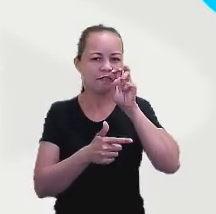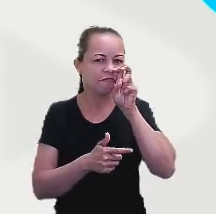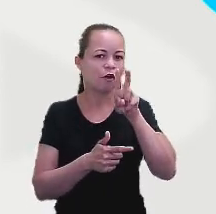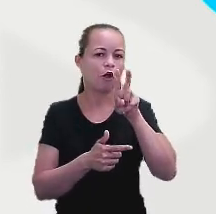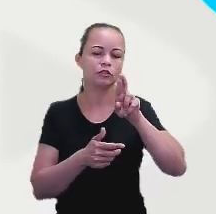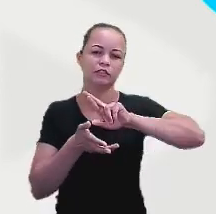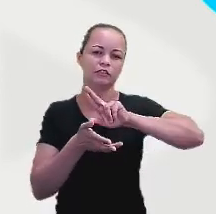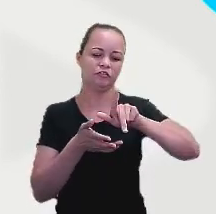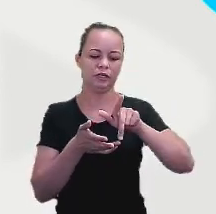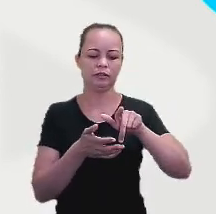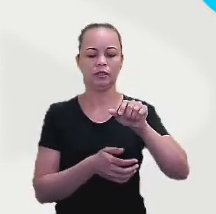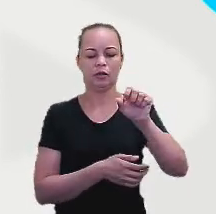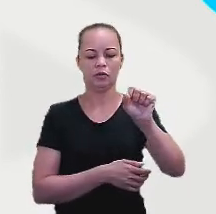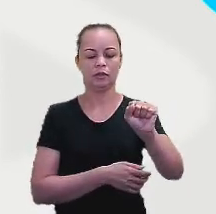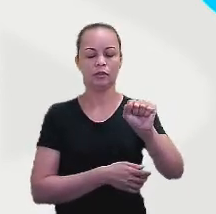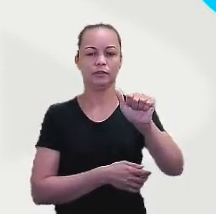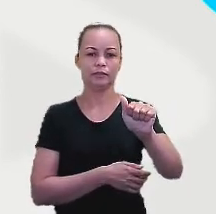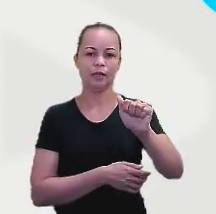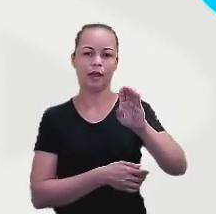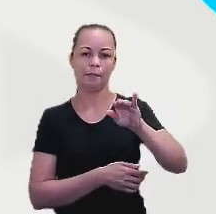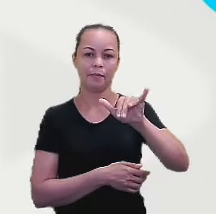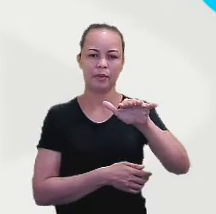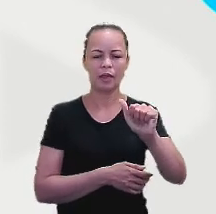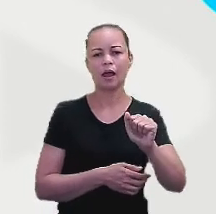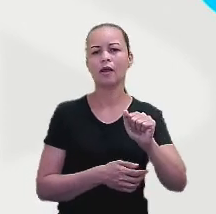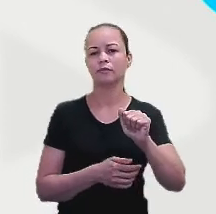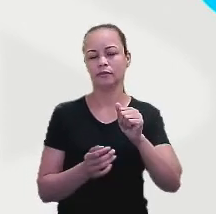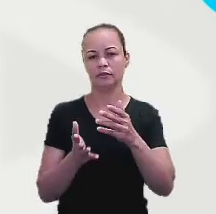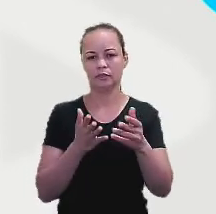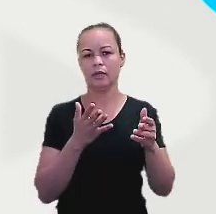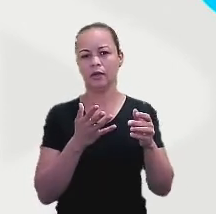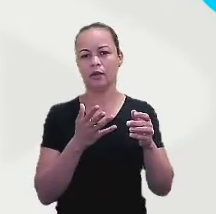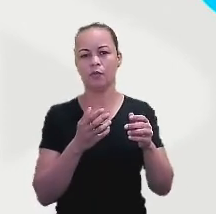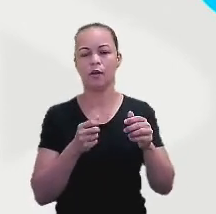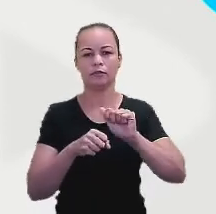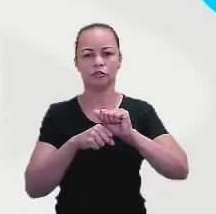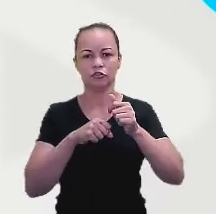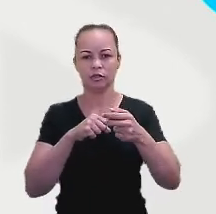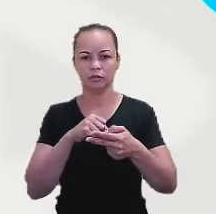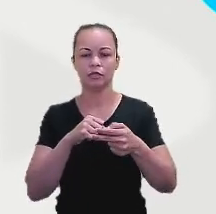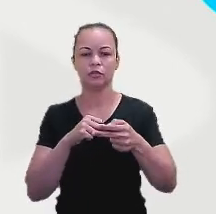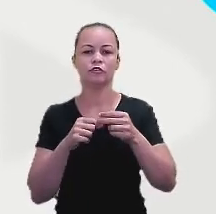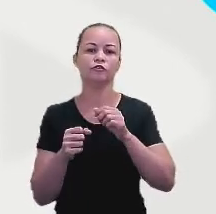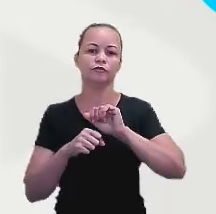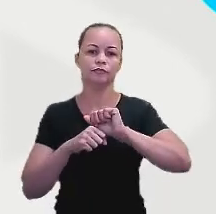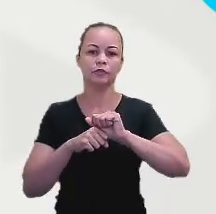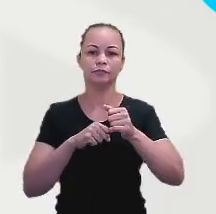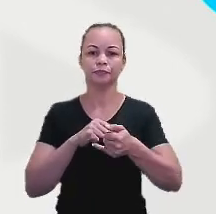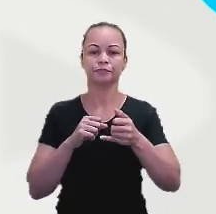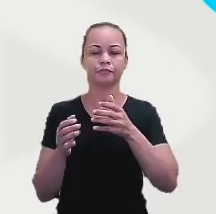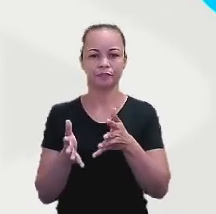ó, sábia, né, um substantivo, um adjetivo, no caso, sábia.